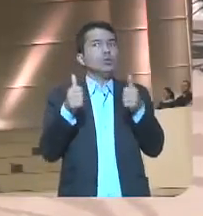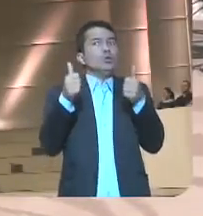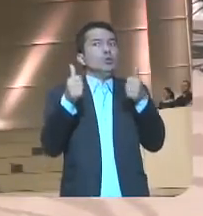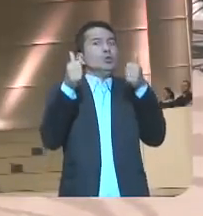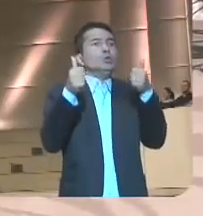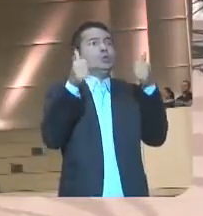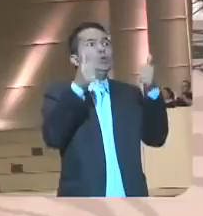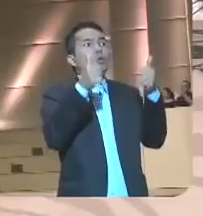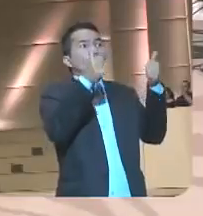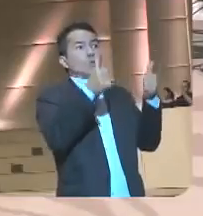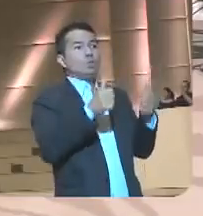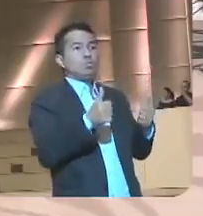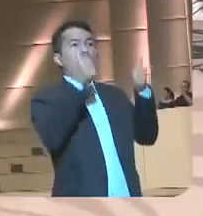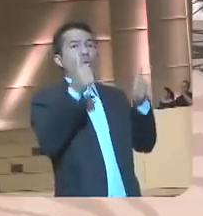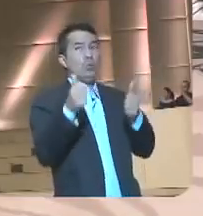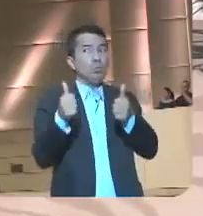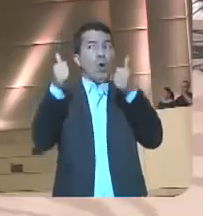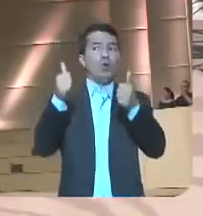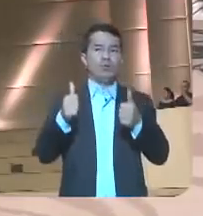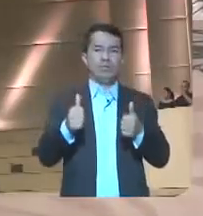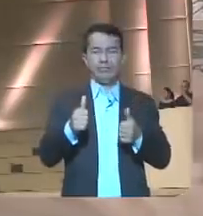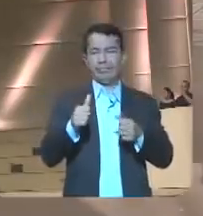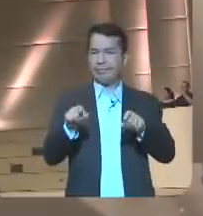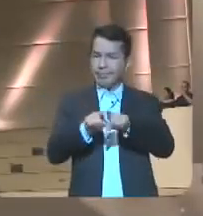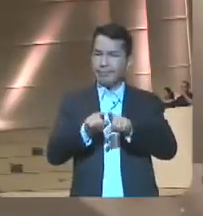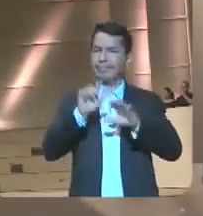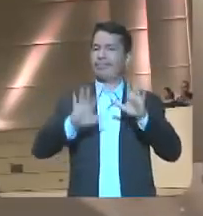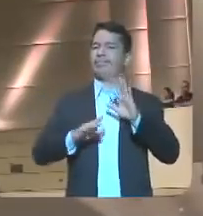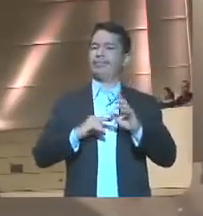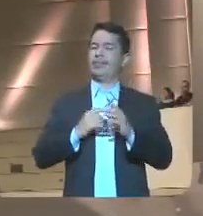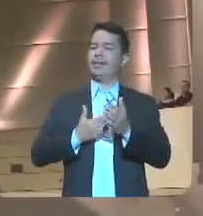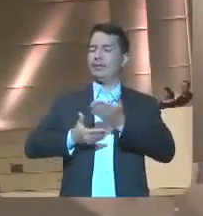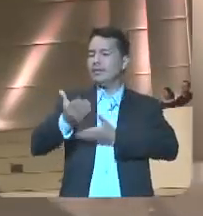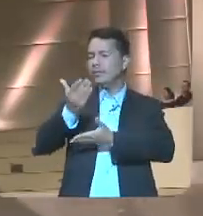e nos relacionamentos então 11